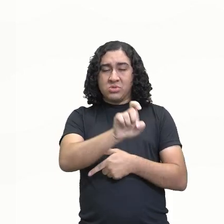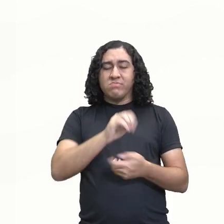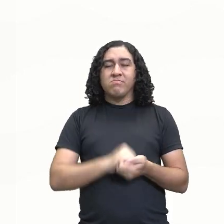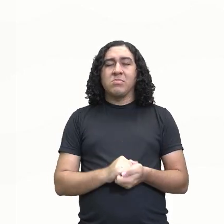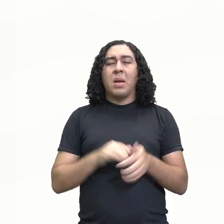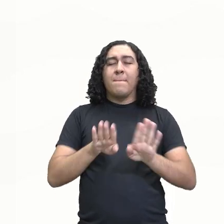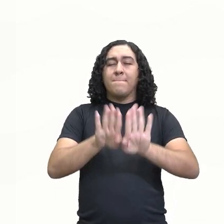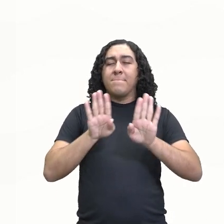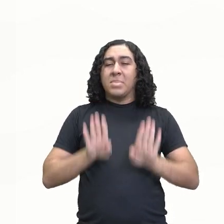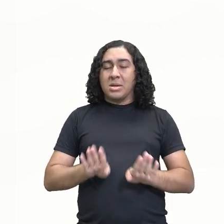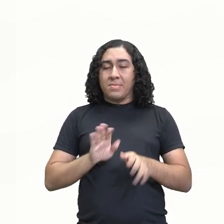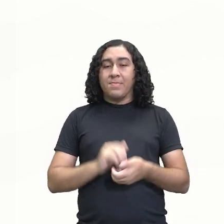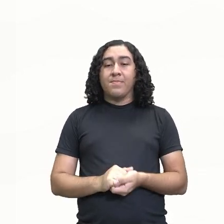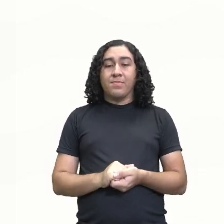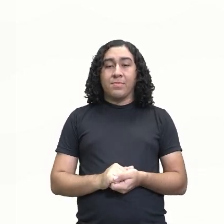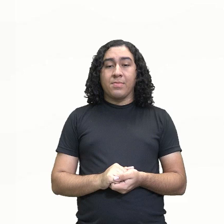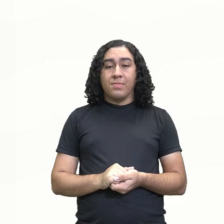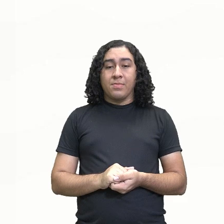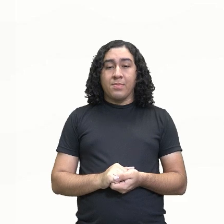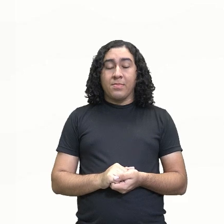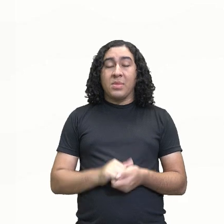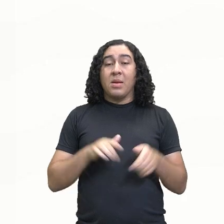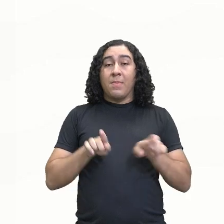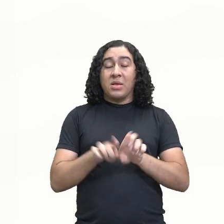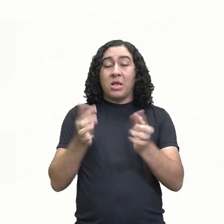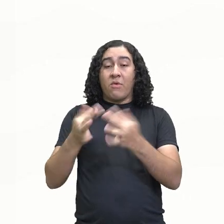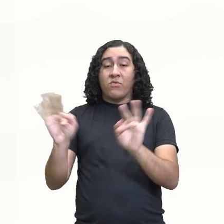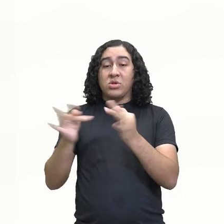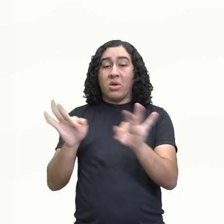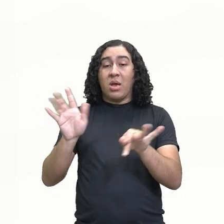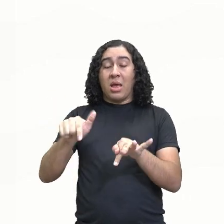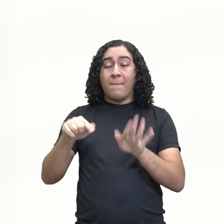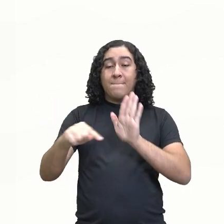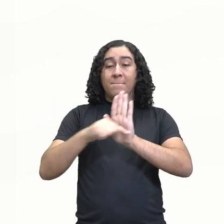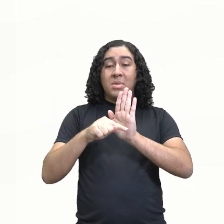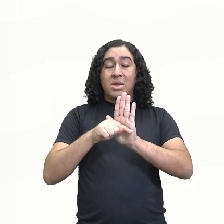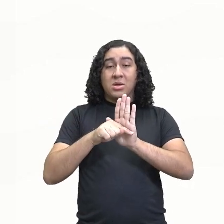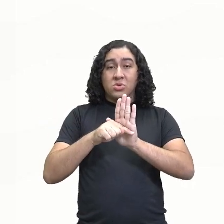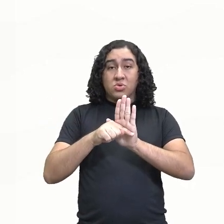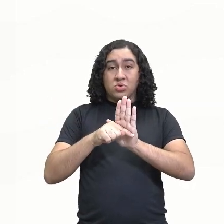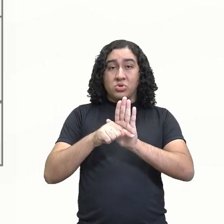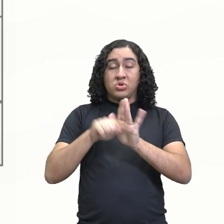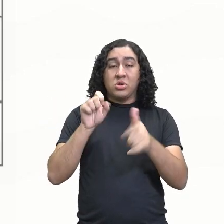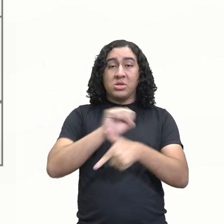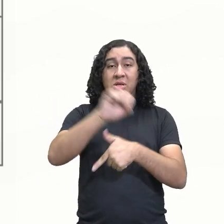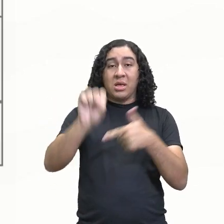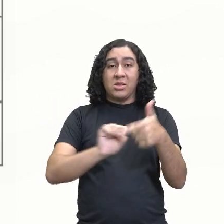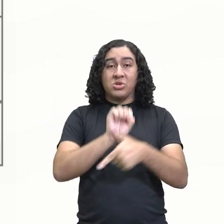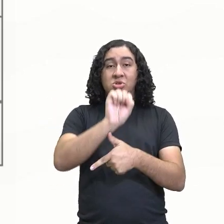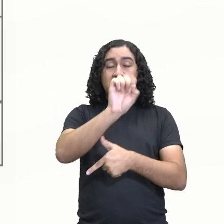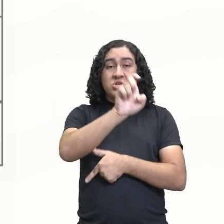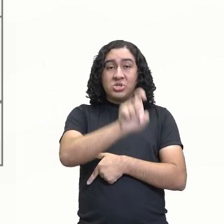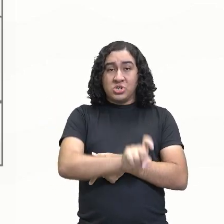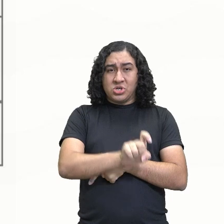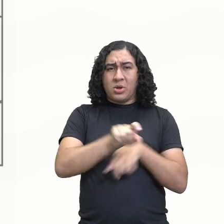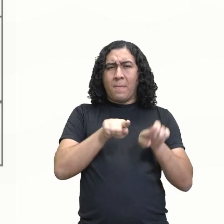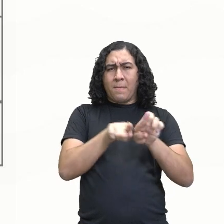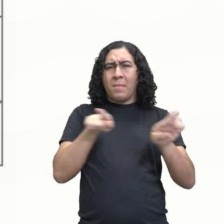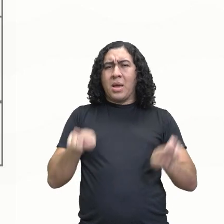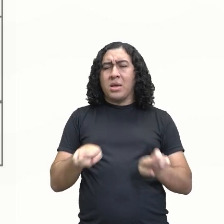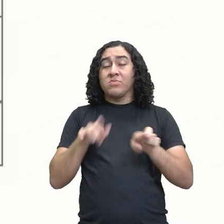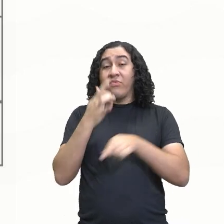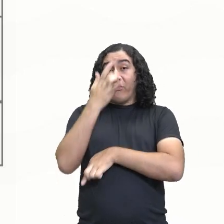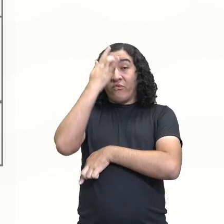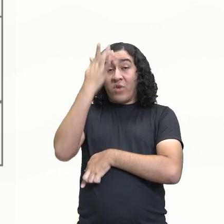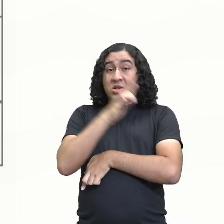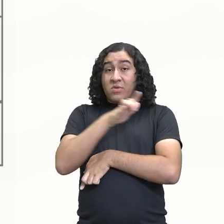a função dada aí é menos seno de x. Tudo bem, concordo. Mas só que para ficar mais